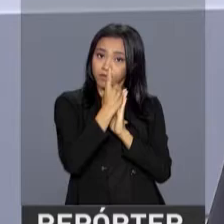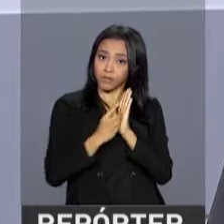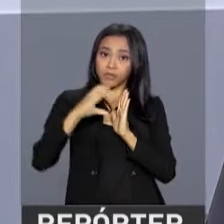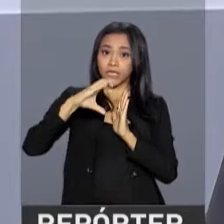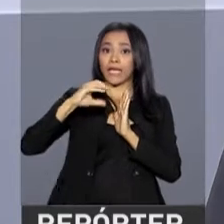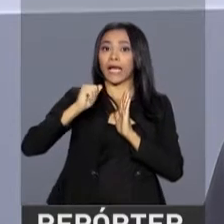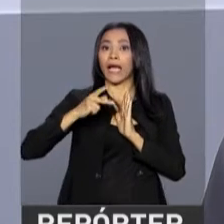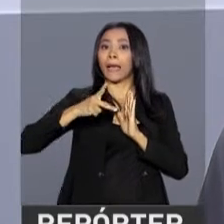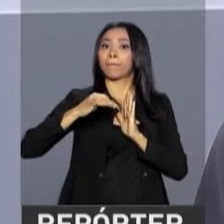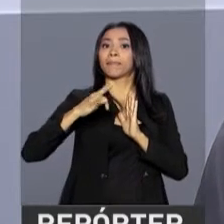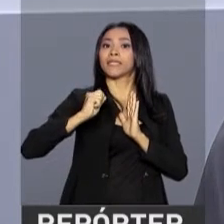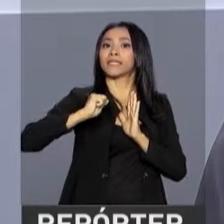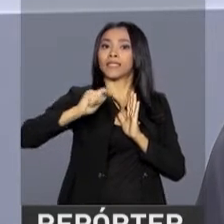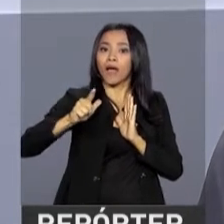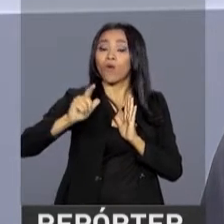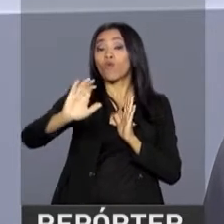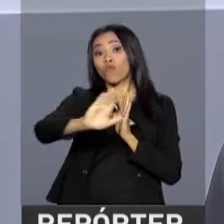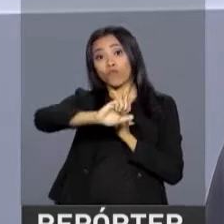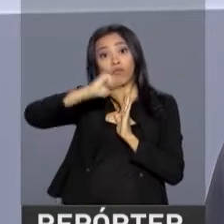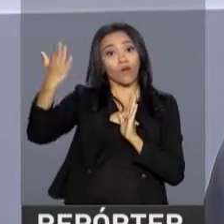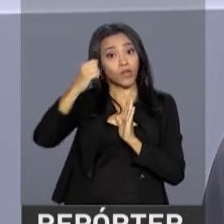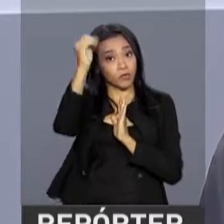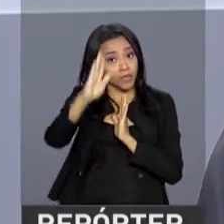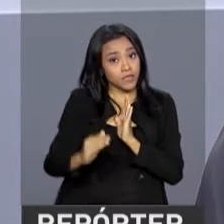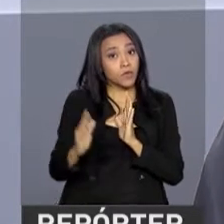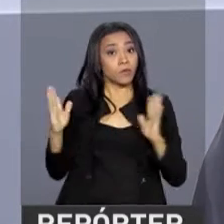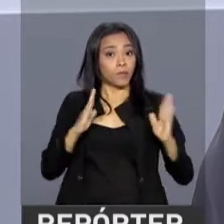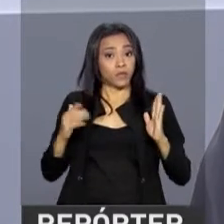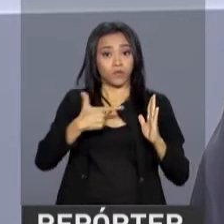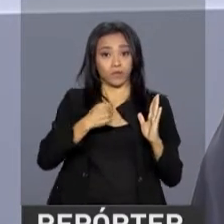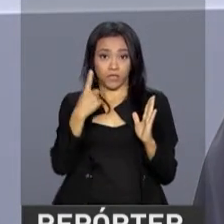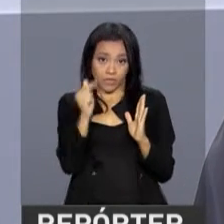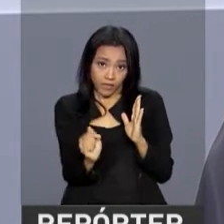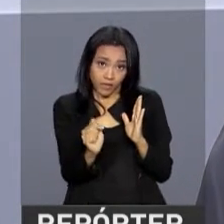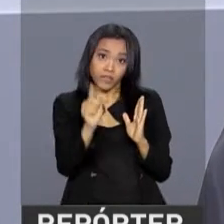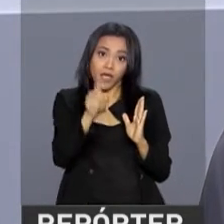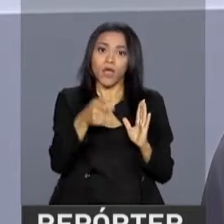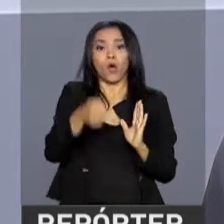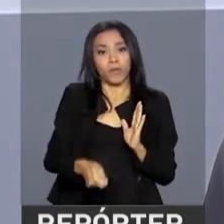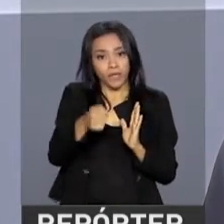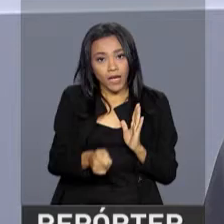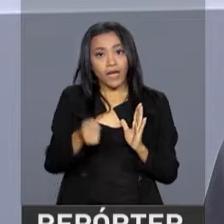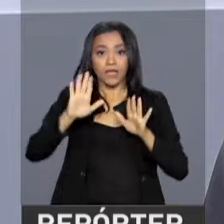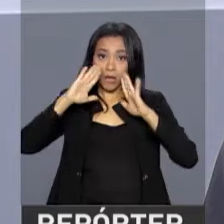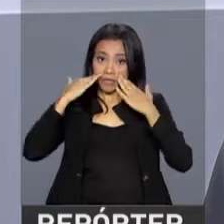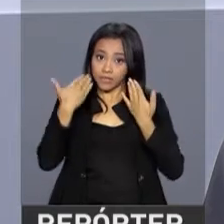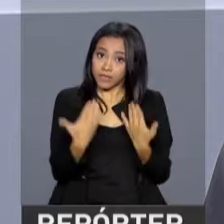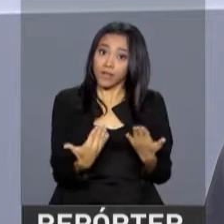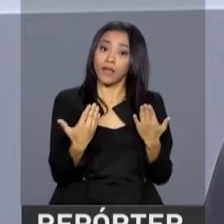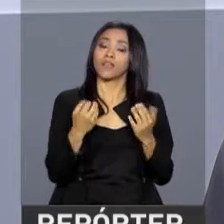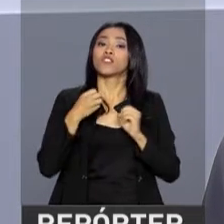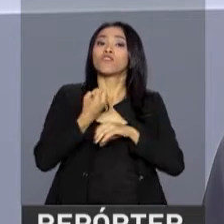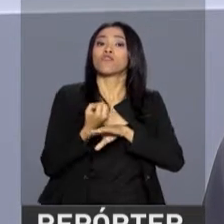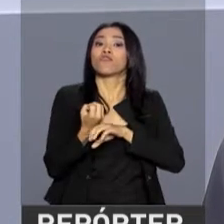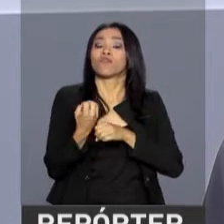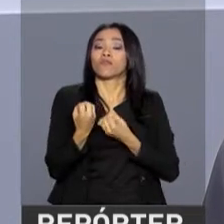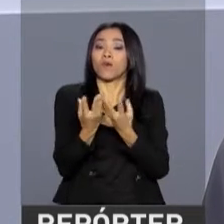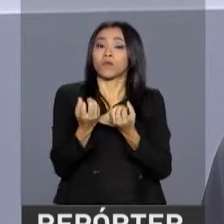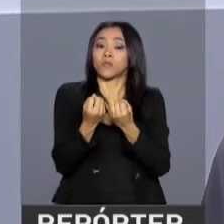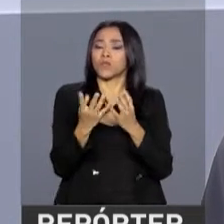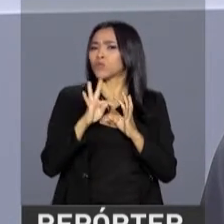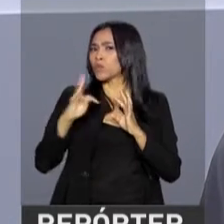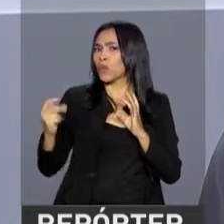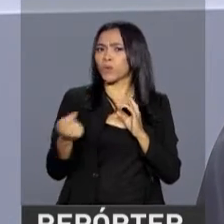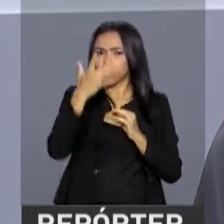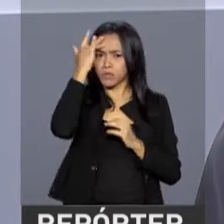no exterior relativo ao ano-base de 2017 são obrigadas a prestar as informações todas as pessoas físicas